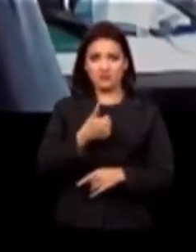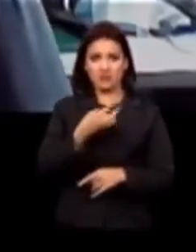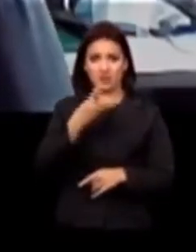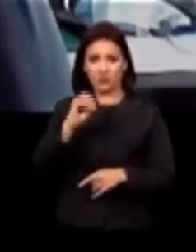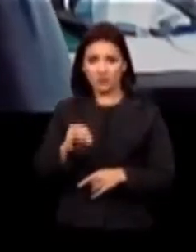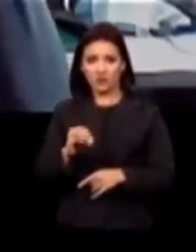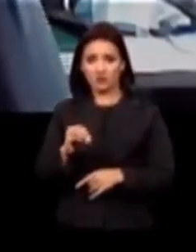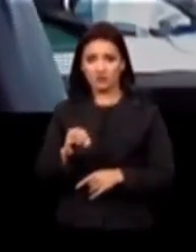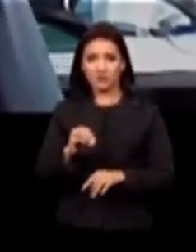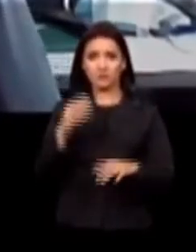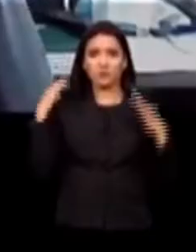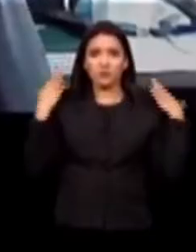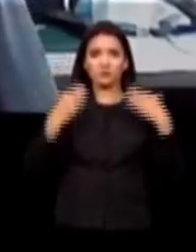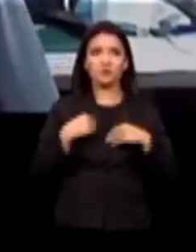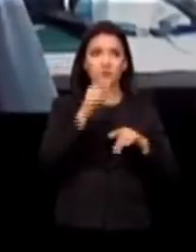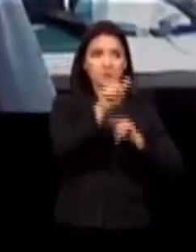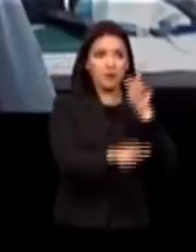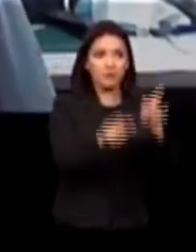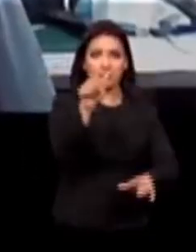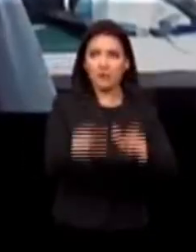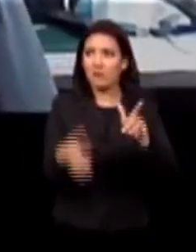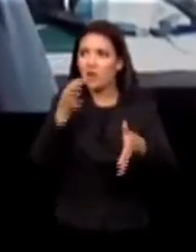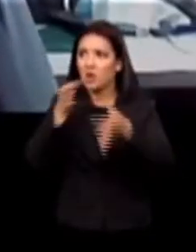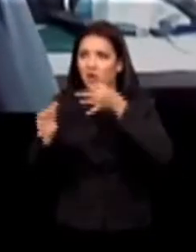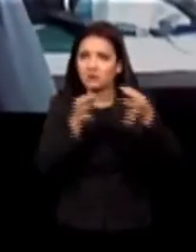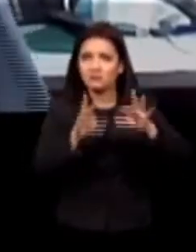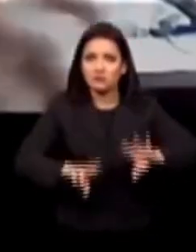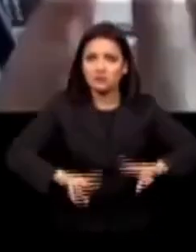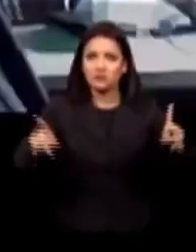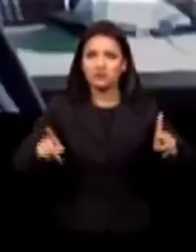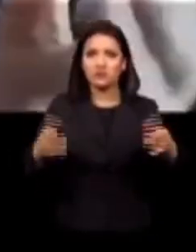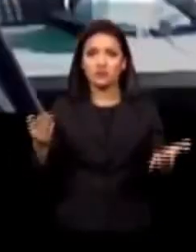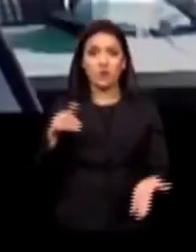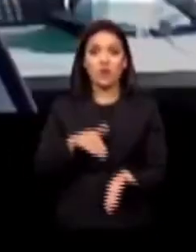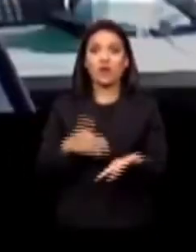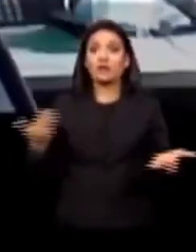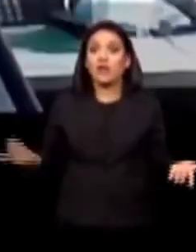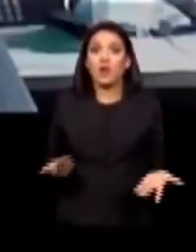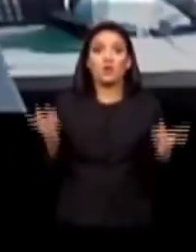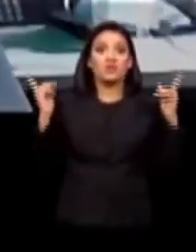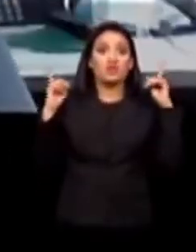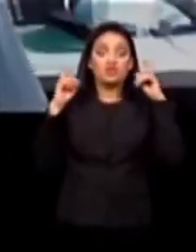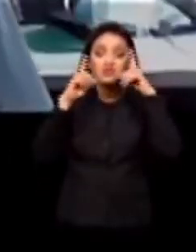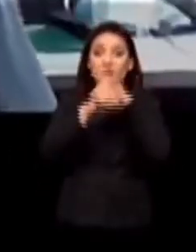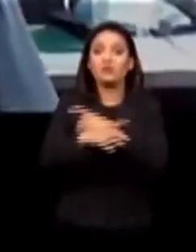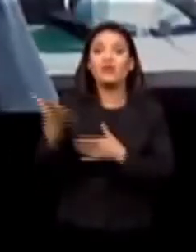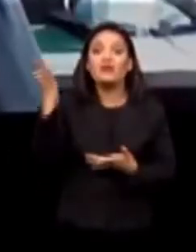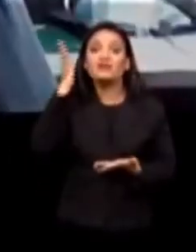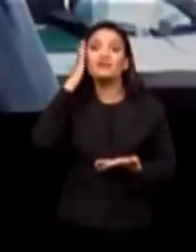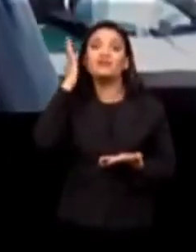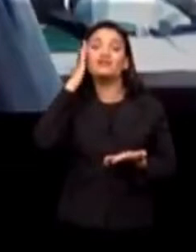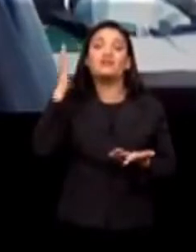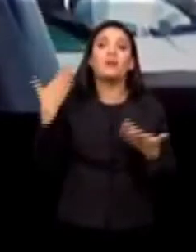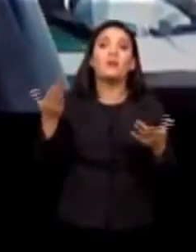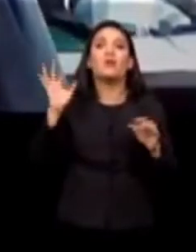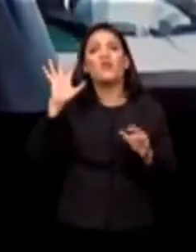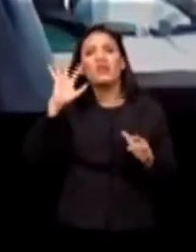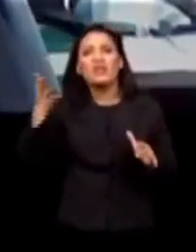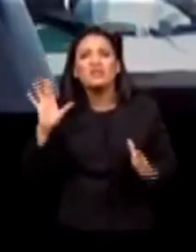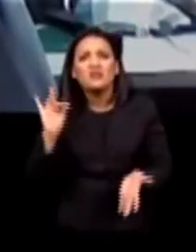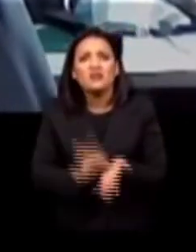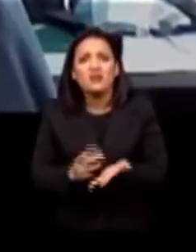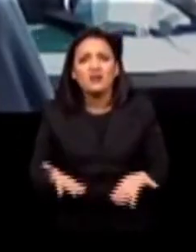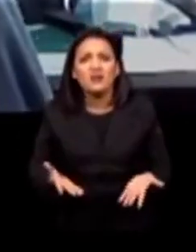tinha um fundamento, e até hoje, em reclamação, nós temos dificuldade de saber exatamente o que foi decidido, qual é a